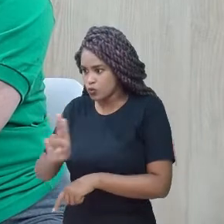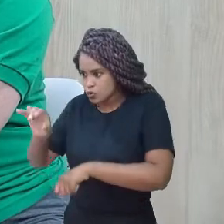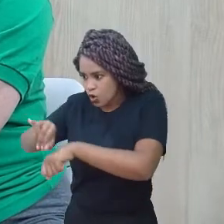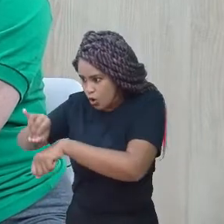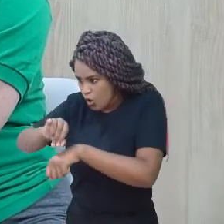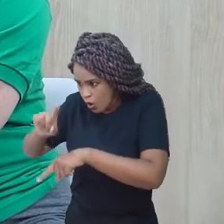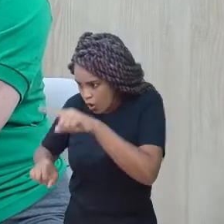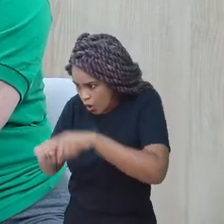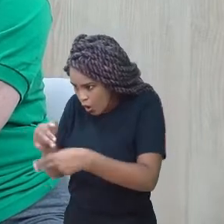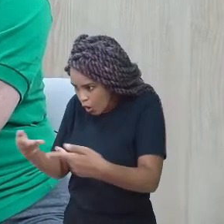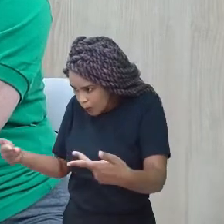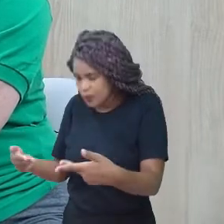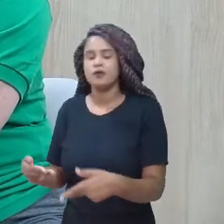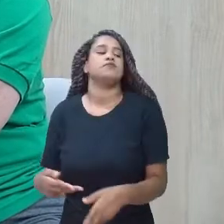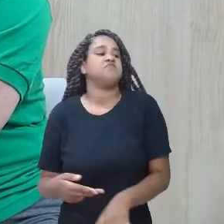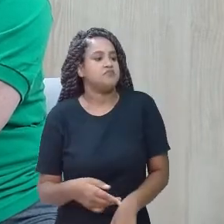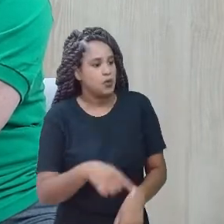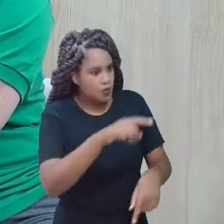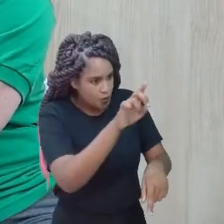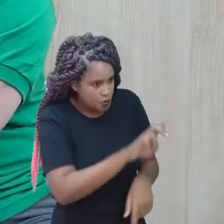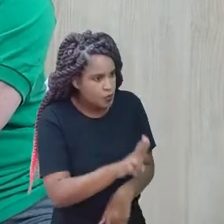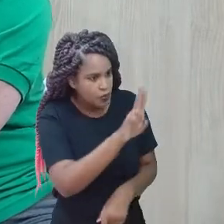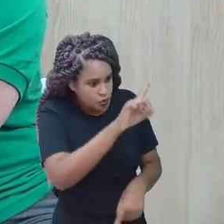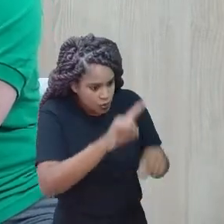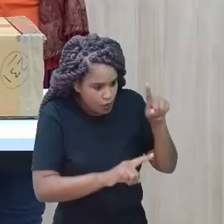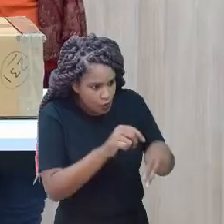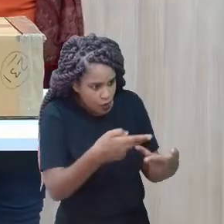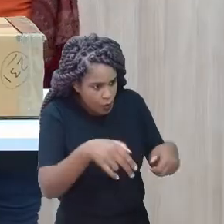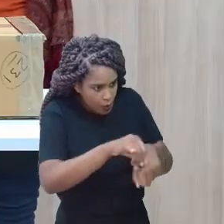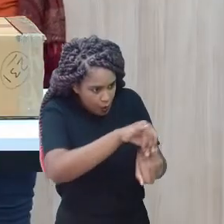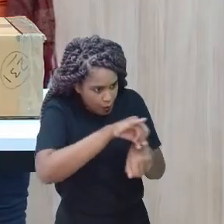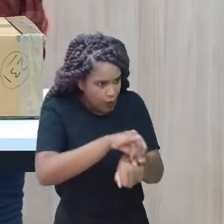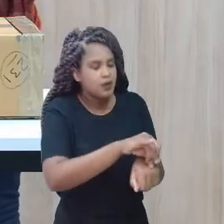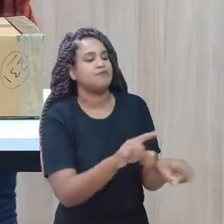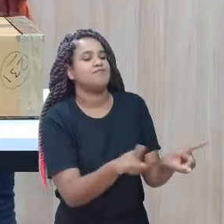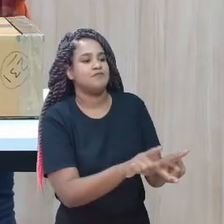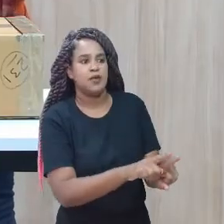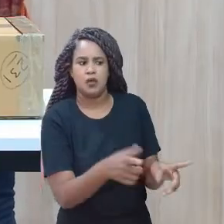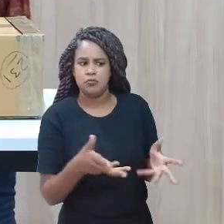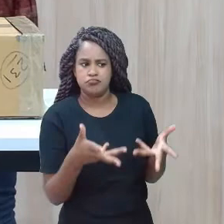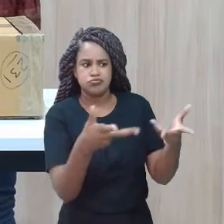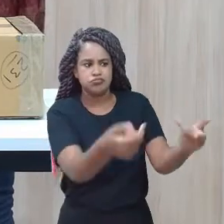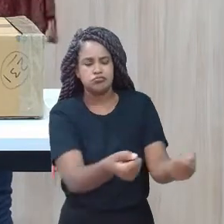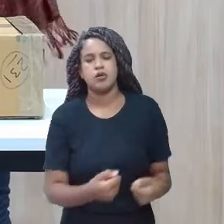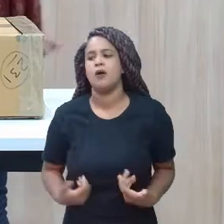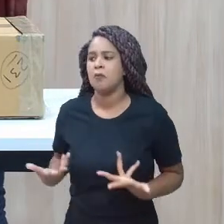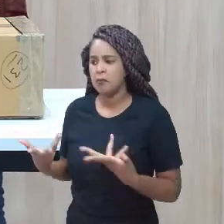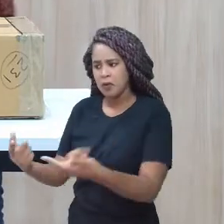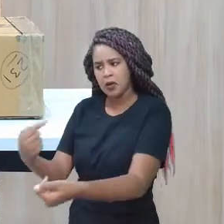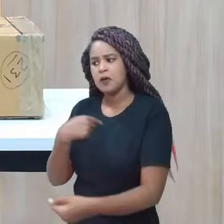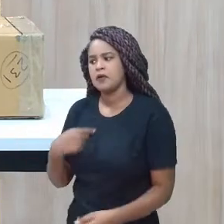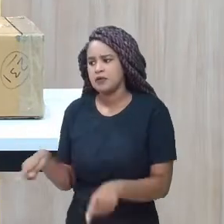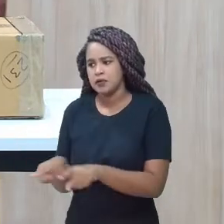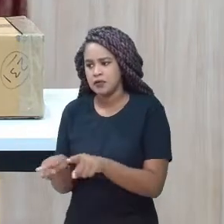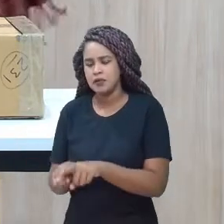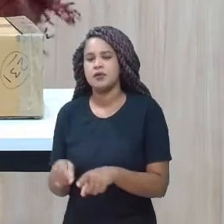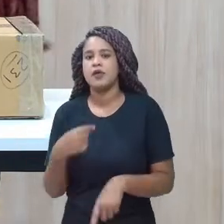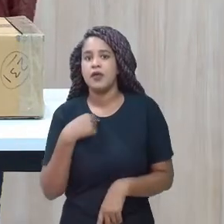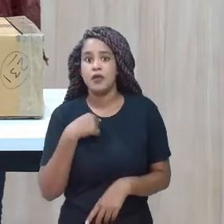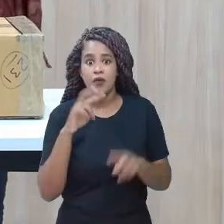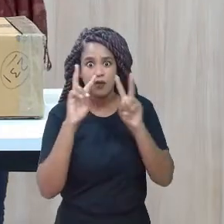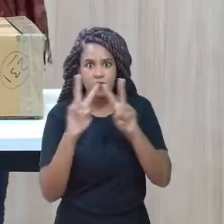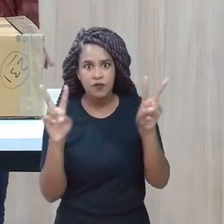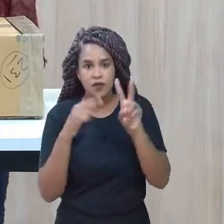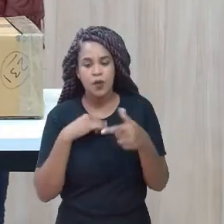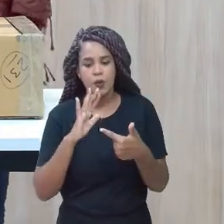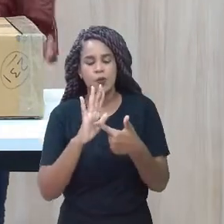achei riquíssimo, maravilhoso, fiquei encantada. Eu também fiquei. Quando eu vi esse vídeo, eu disse: não, meus meninos têm que ver.